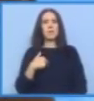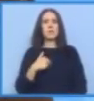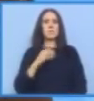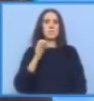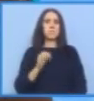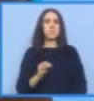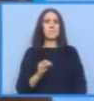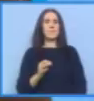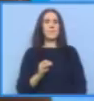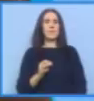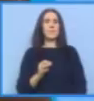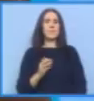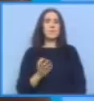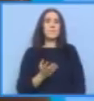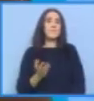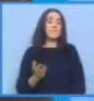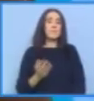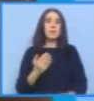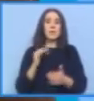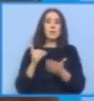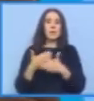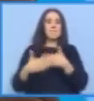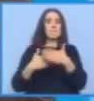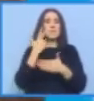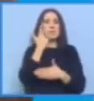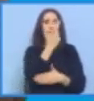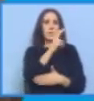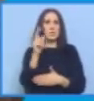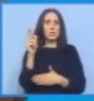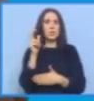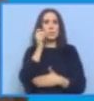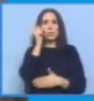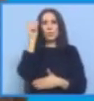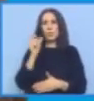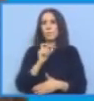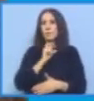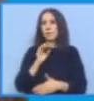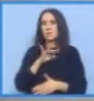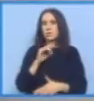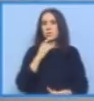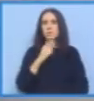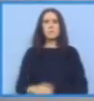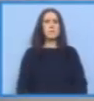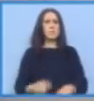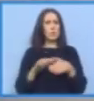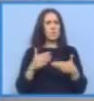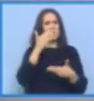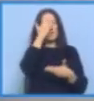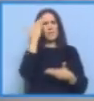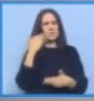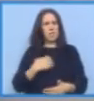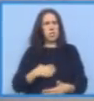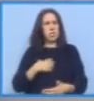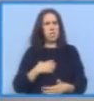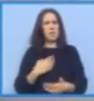realmente o motor do resto da vida, como dizia o Padre Francisco. Até porque hoje é difícil e às vezes até incomoda, não é?